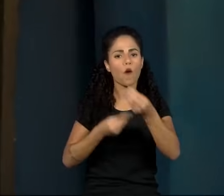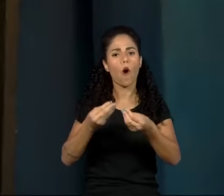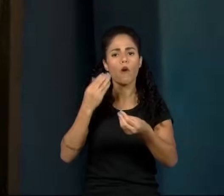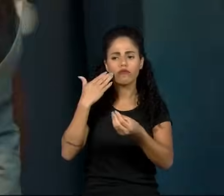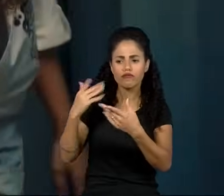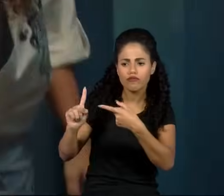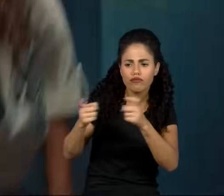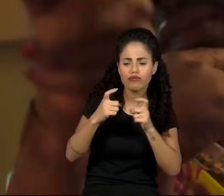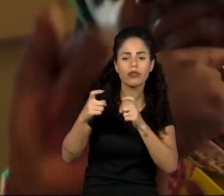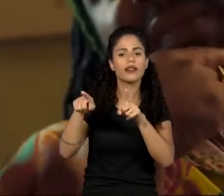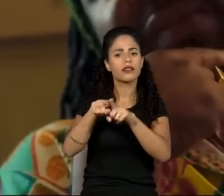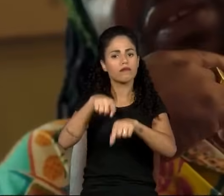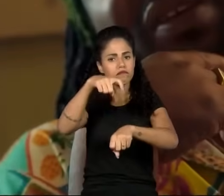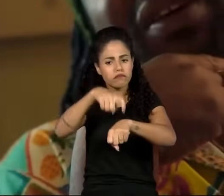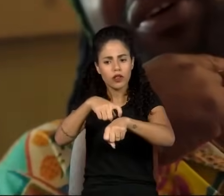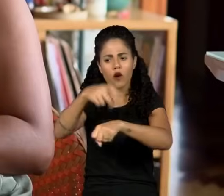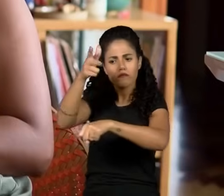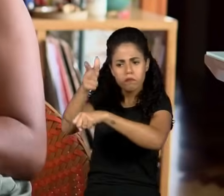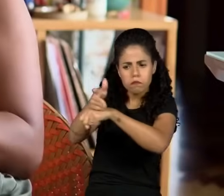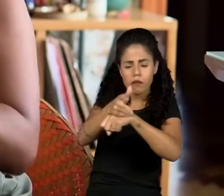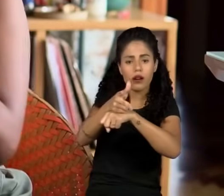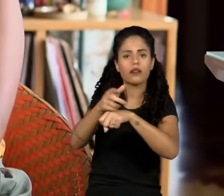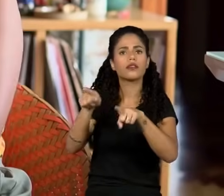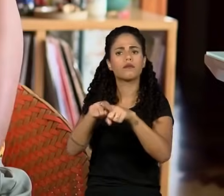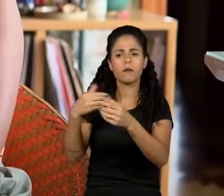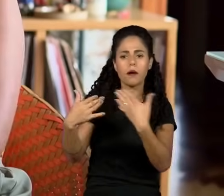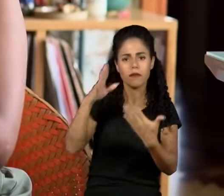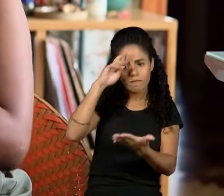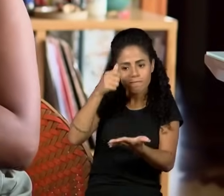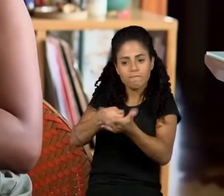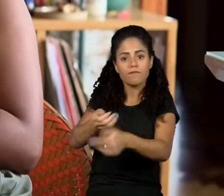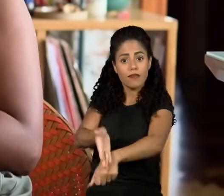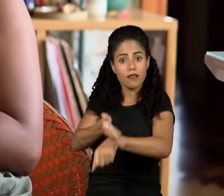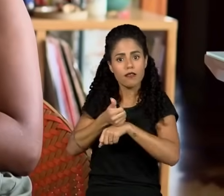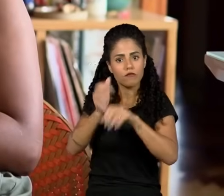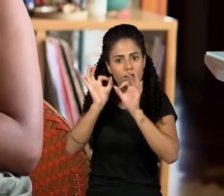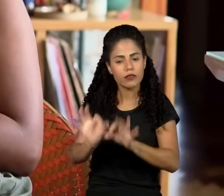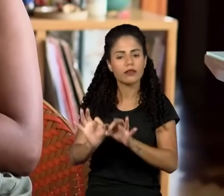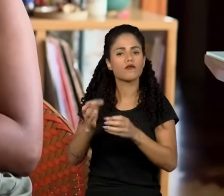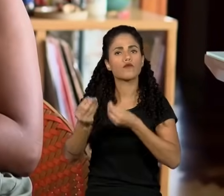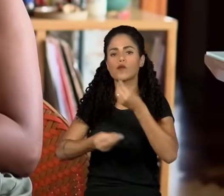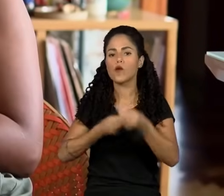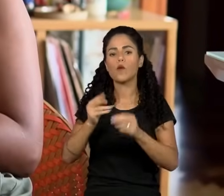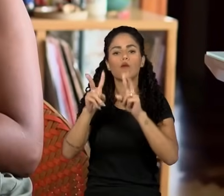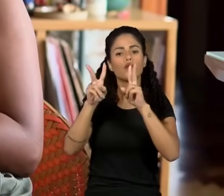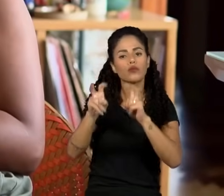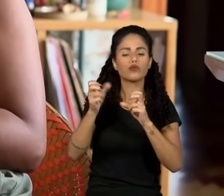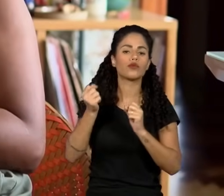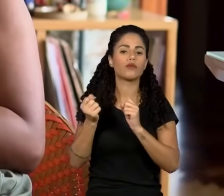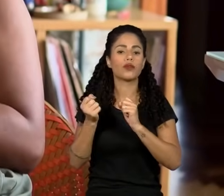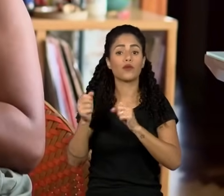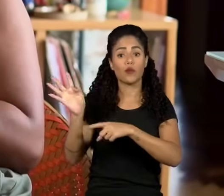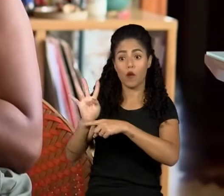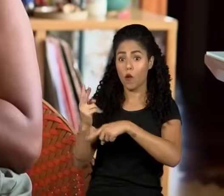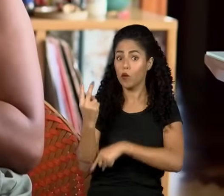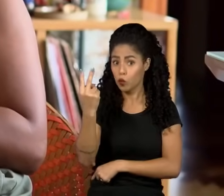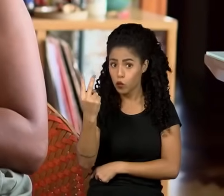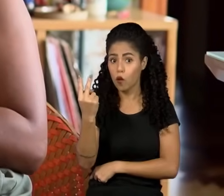nesses encontros que tivemos para tomar as decisões narrativas com relação ao 2